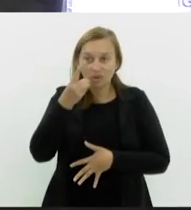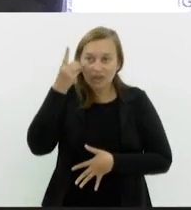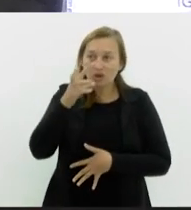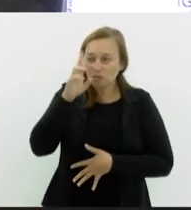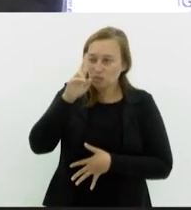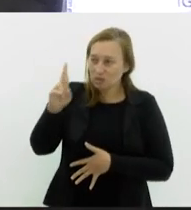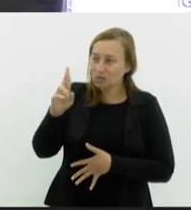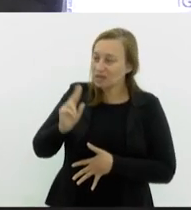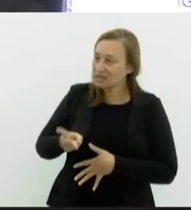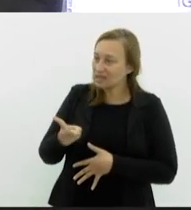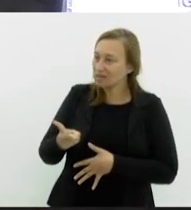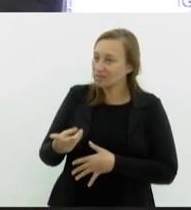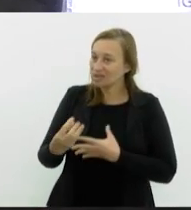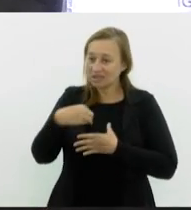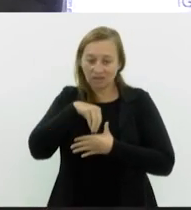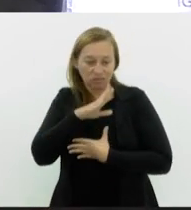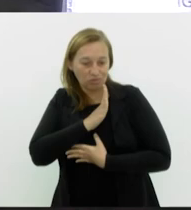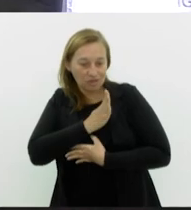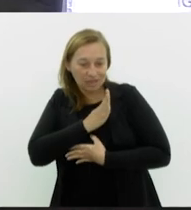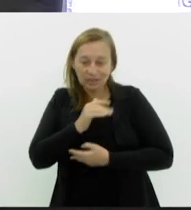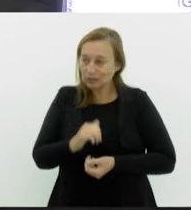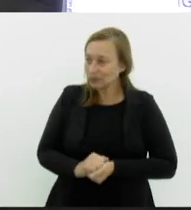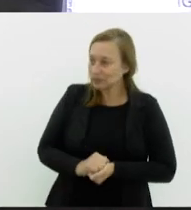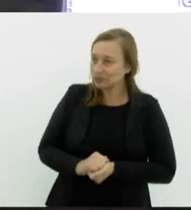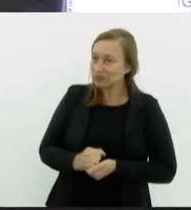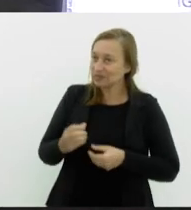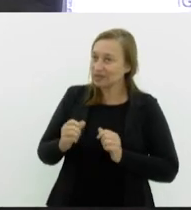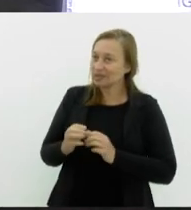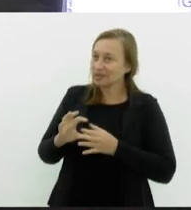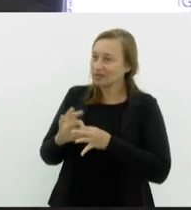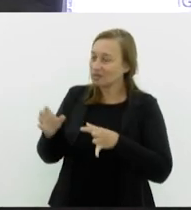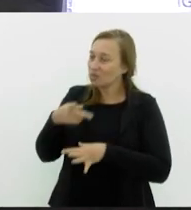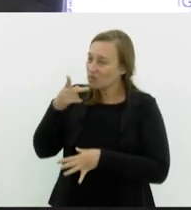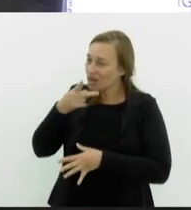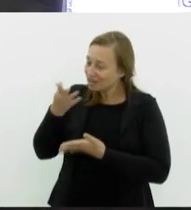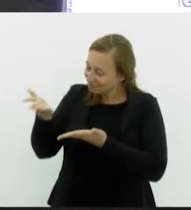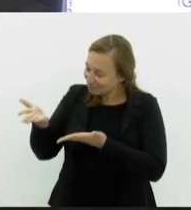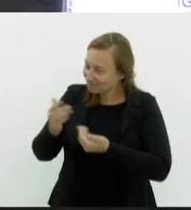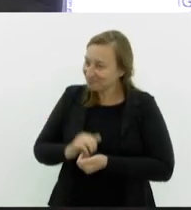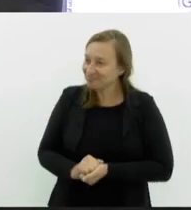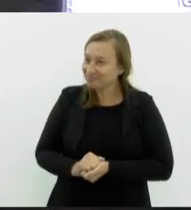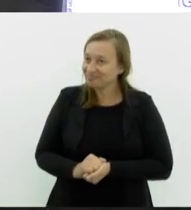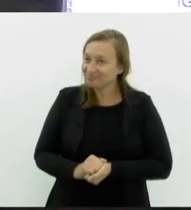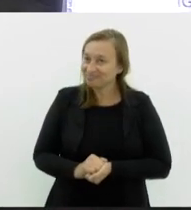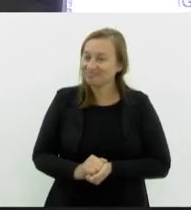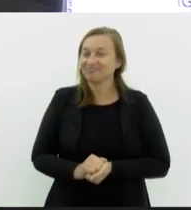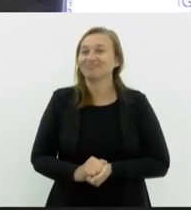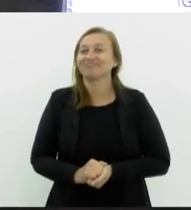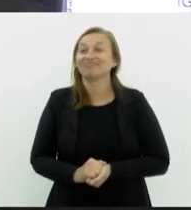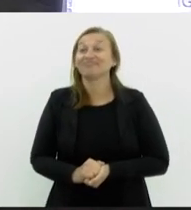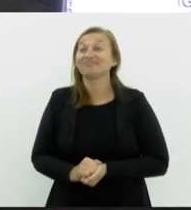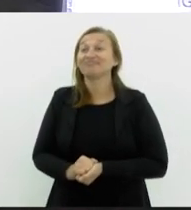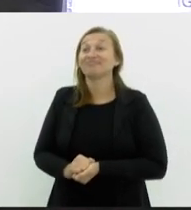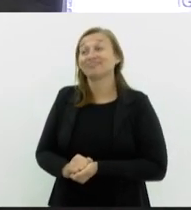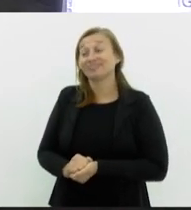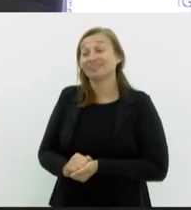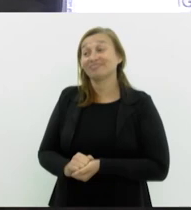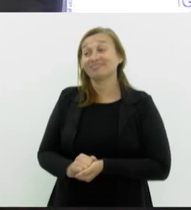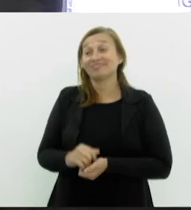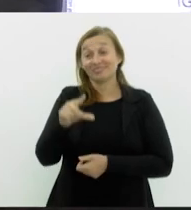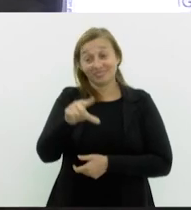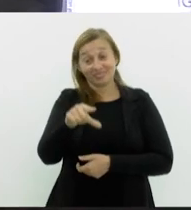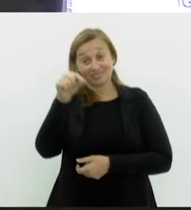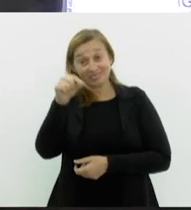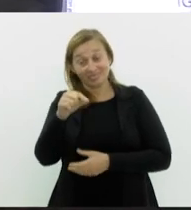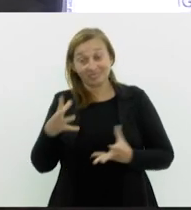estará aqui entre nós, e passo a palavra para o senhor para que o autor dessa noite